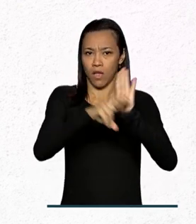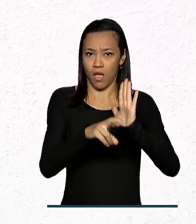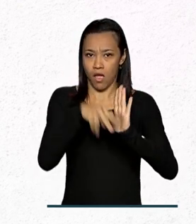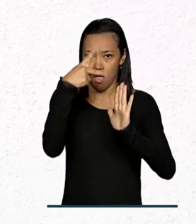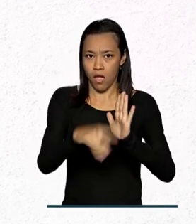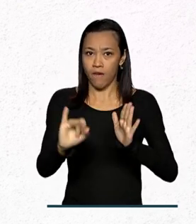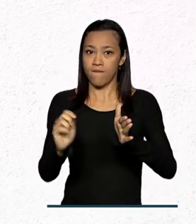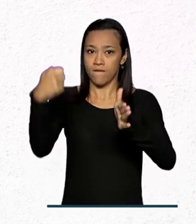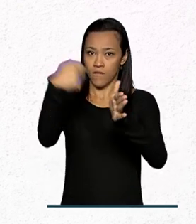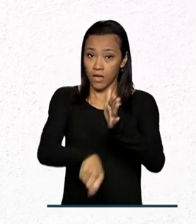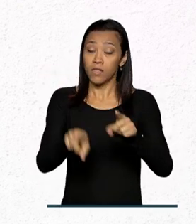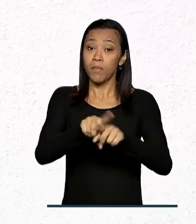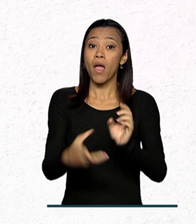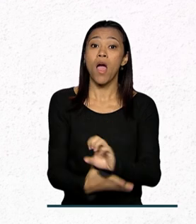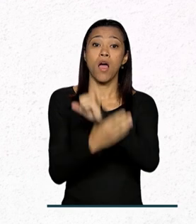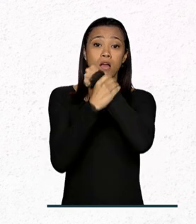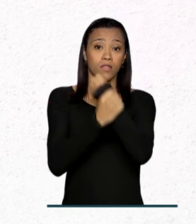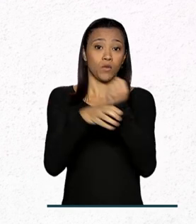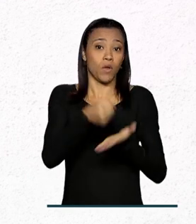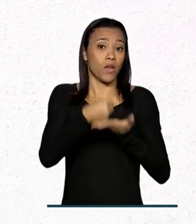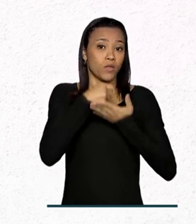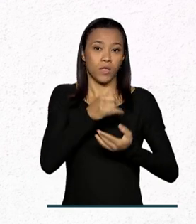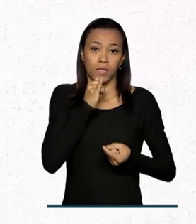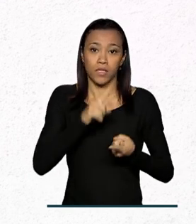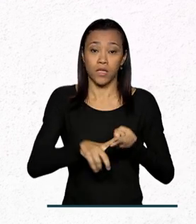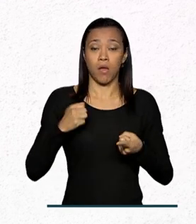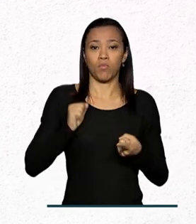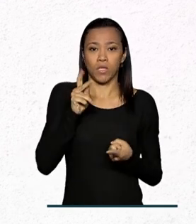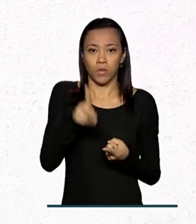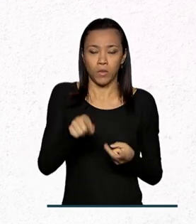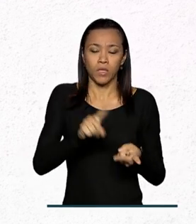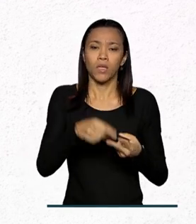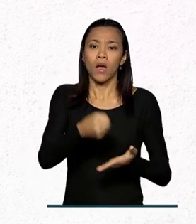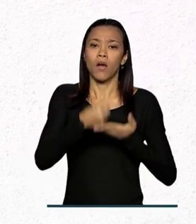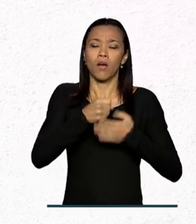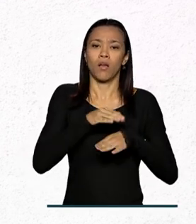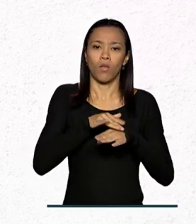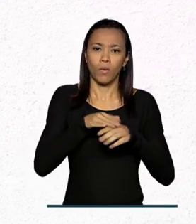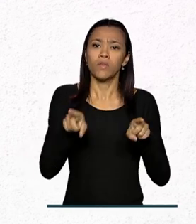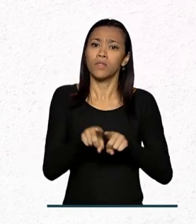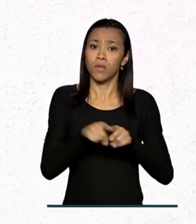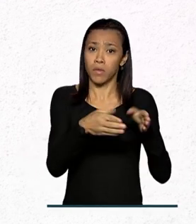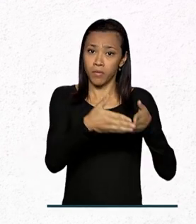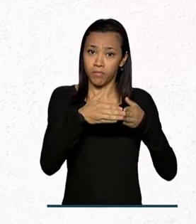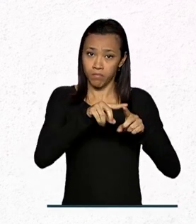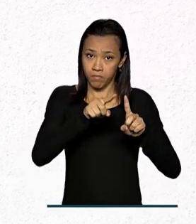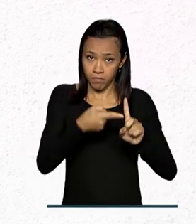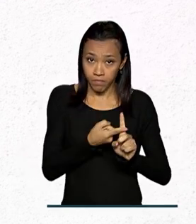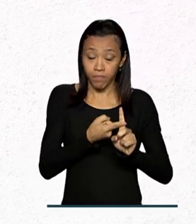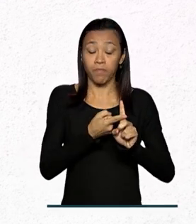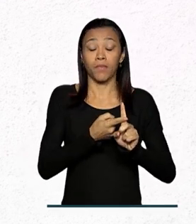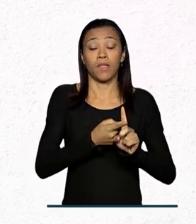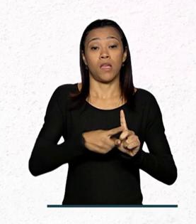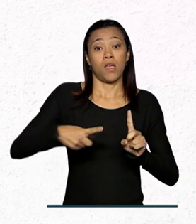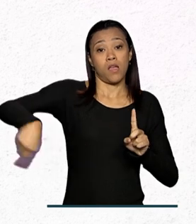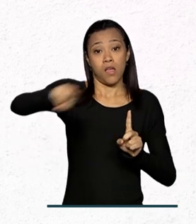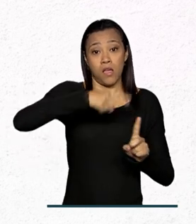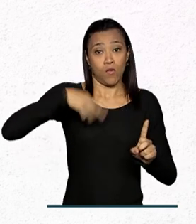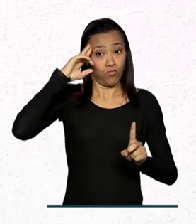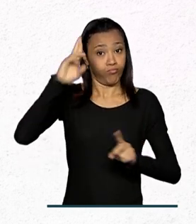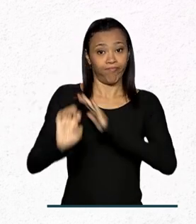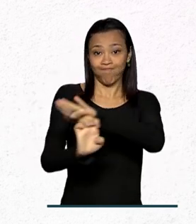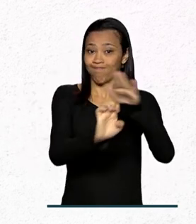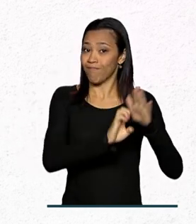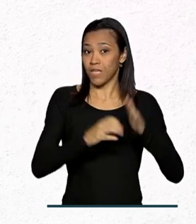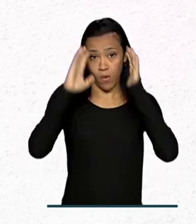e garante benefícios previdenciários como aposentadoria, auxílio-doença e licença-maternidade. O microempreendedor que não